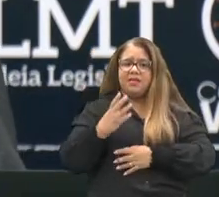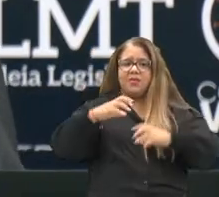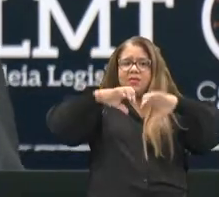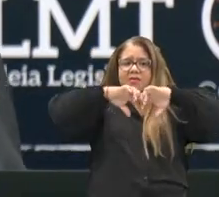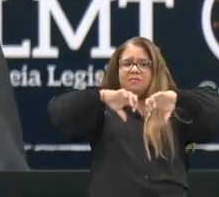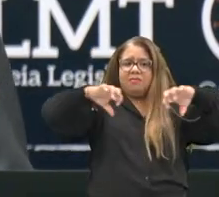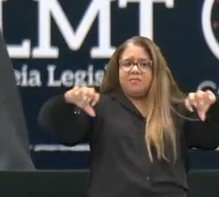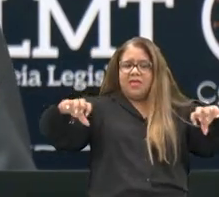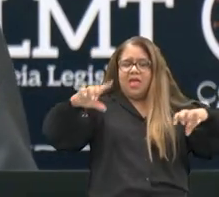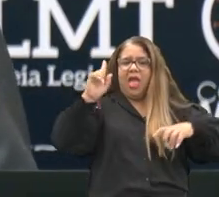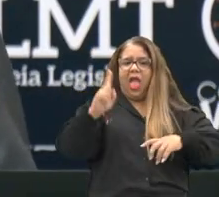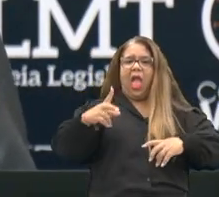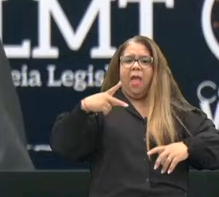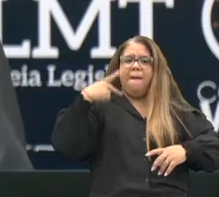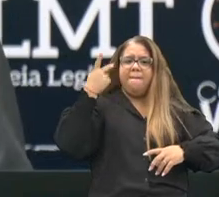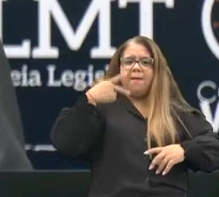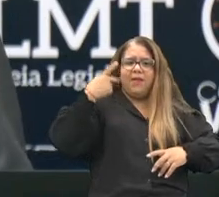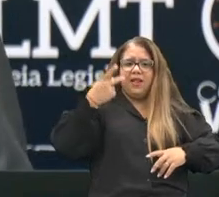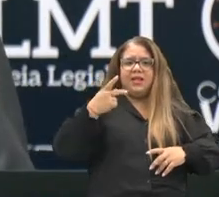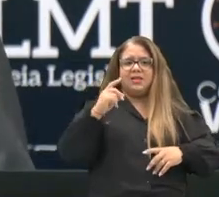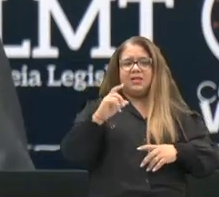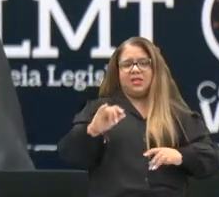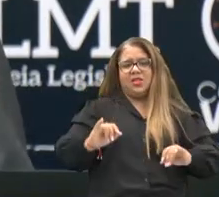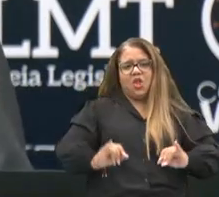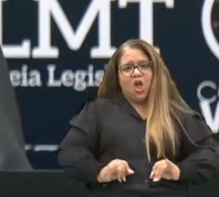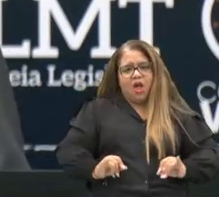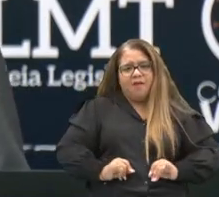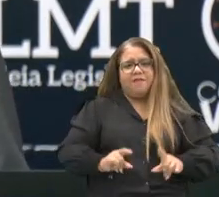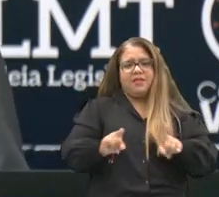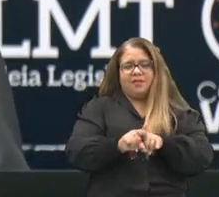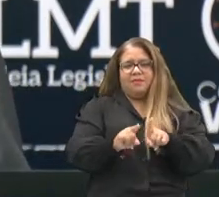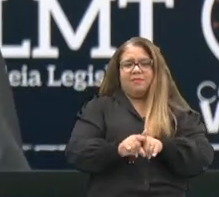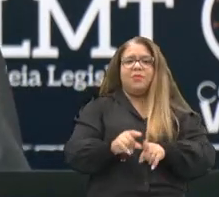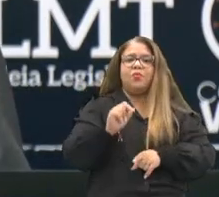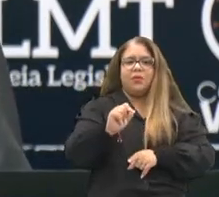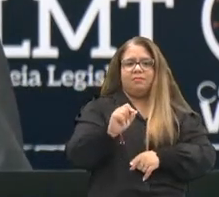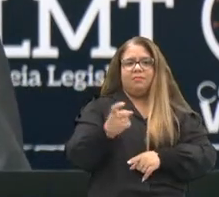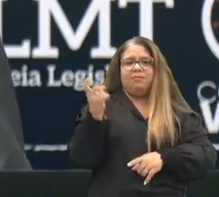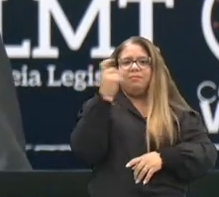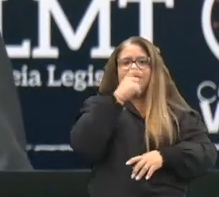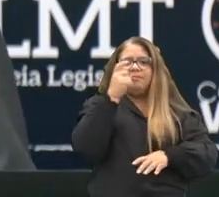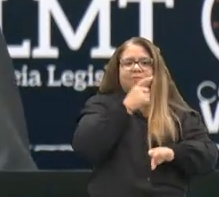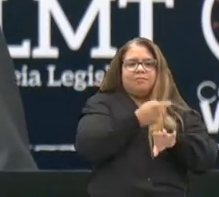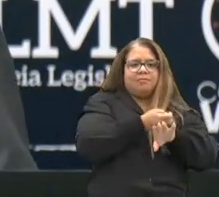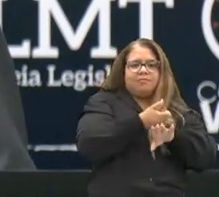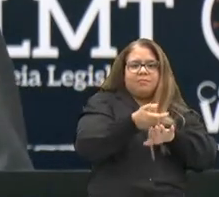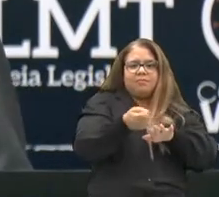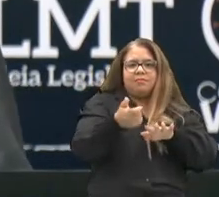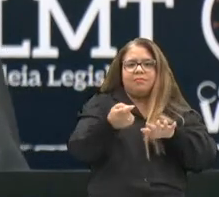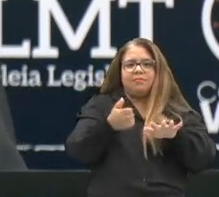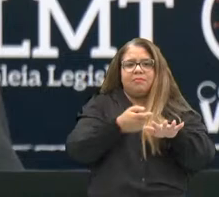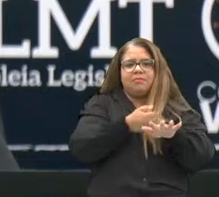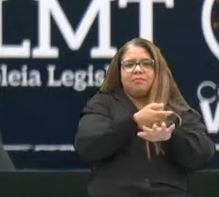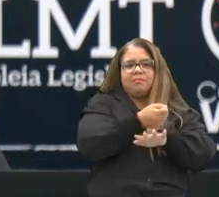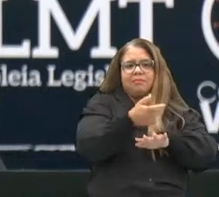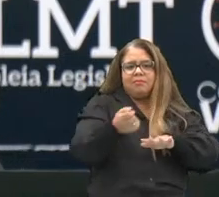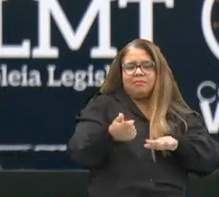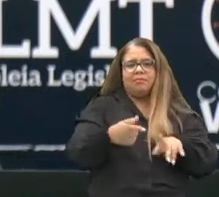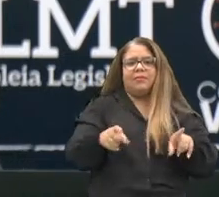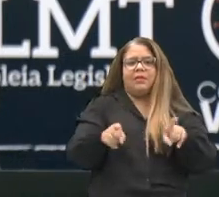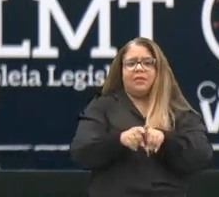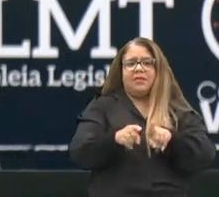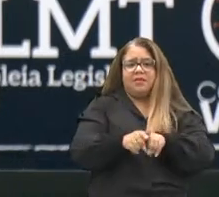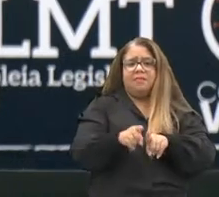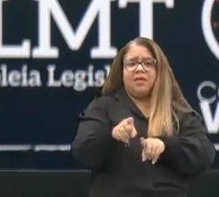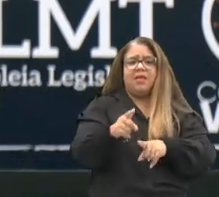ideologias políticas, sofre também quando se críticas se faz a uma reforma tributária